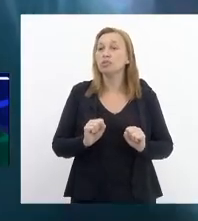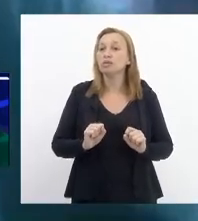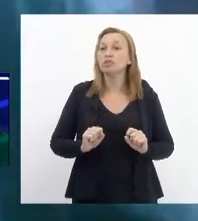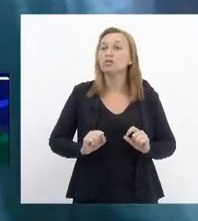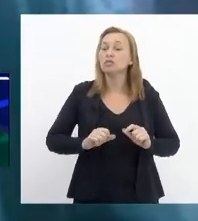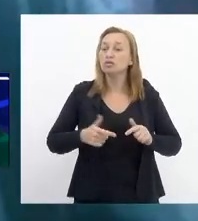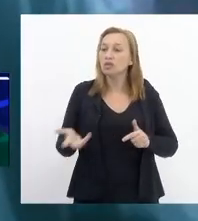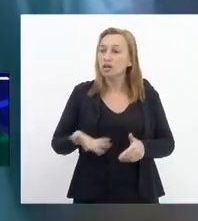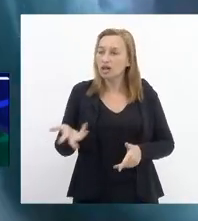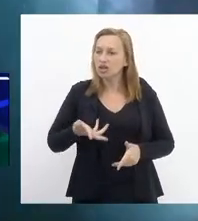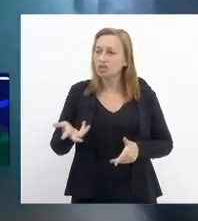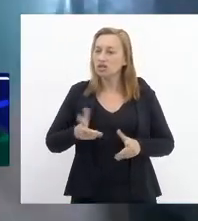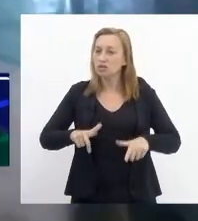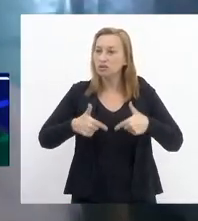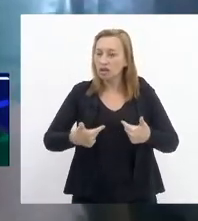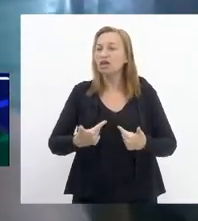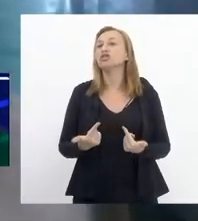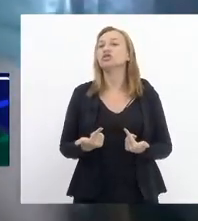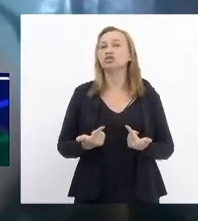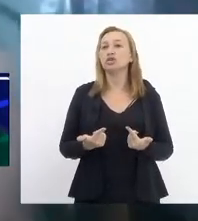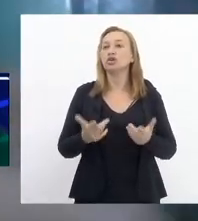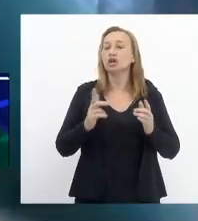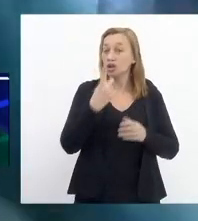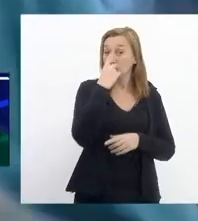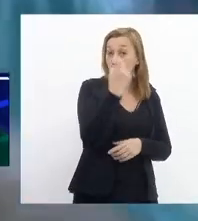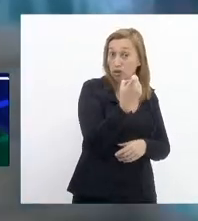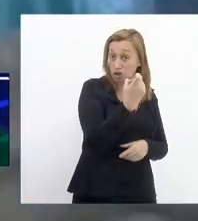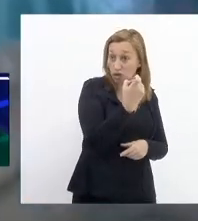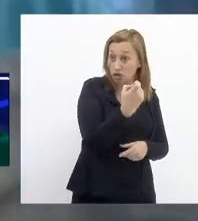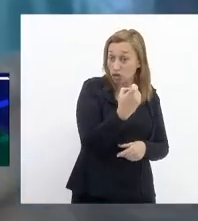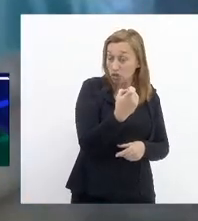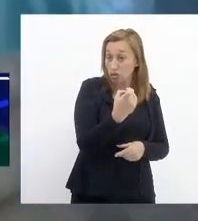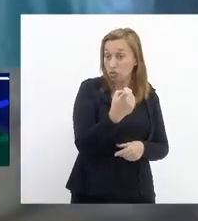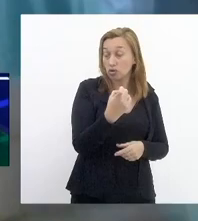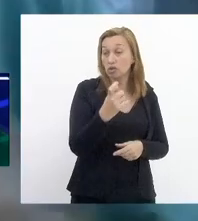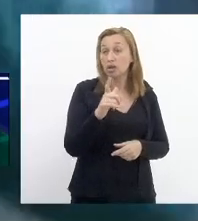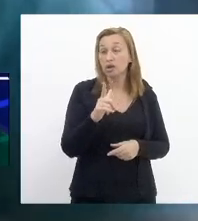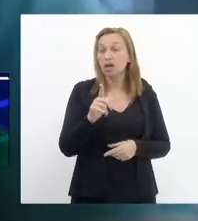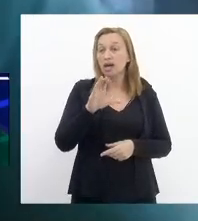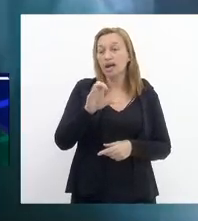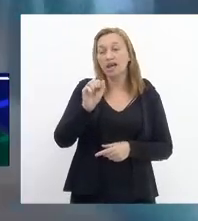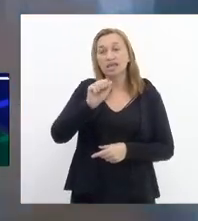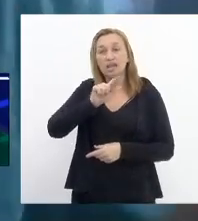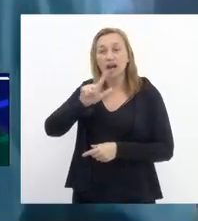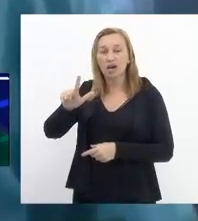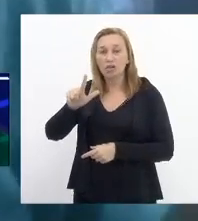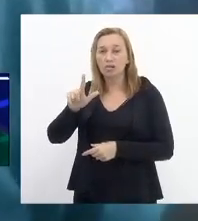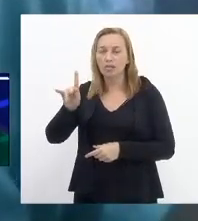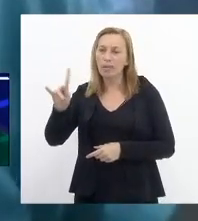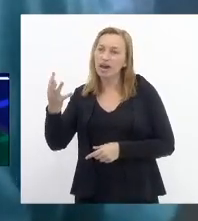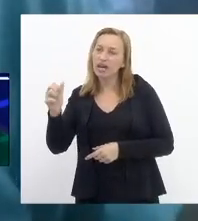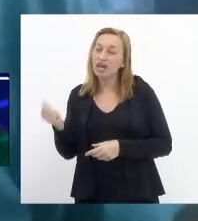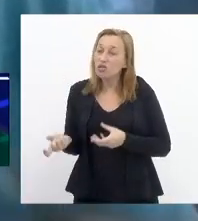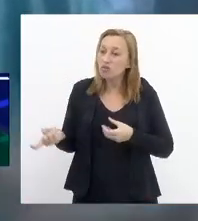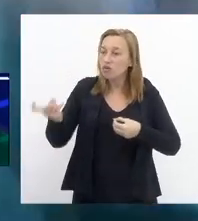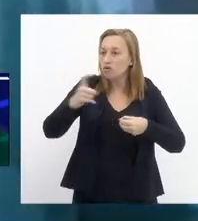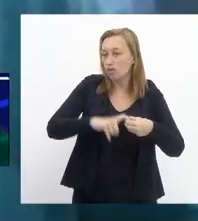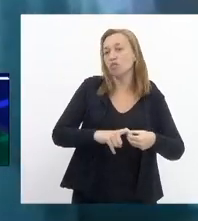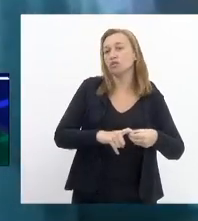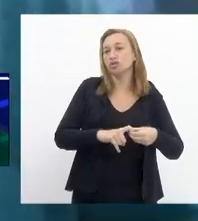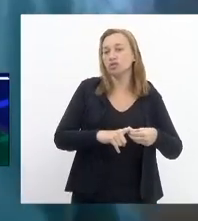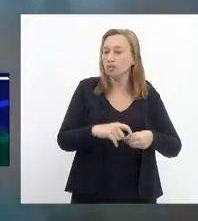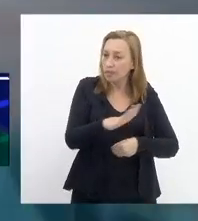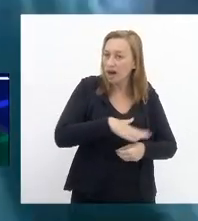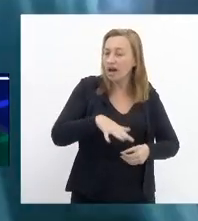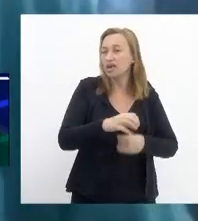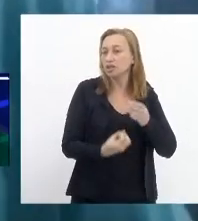haja um fluxo, que o lixo que hoje entope os canais e a Bahia volte para o setor produtivo e, nesse